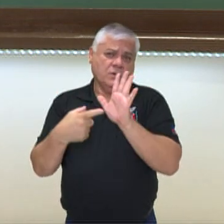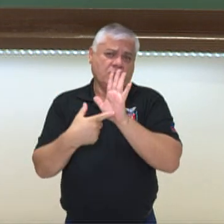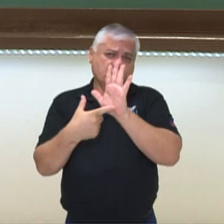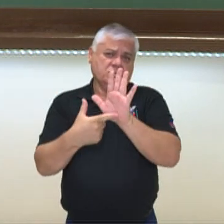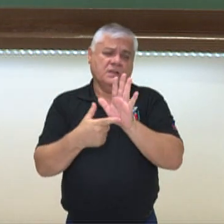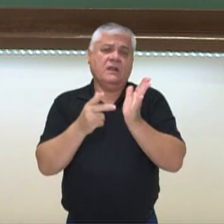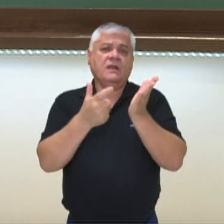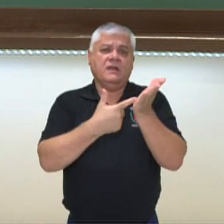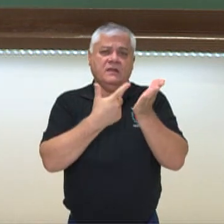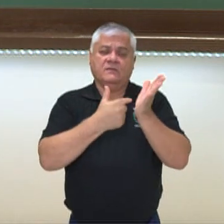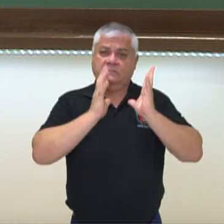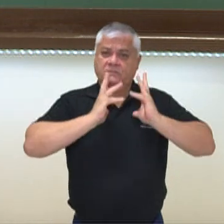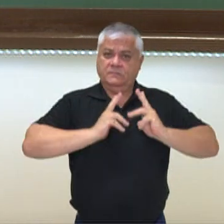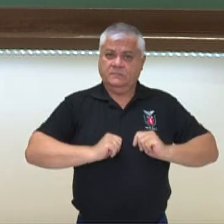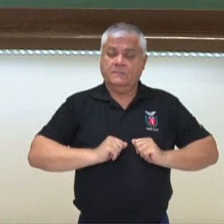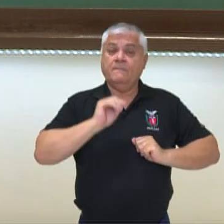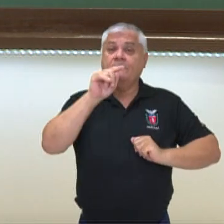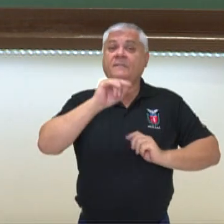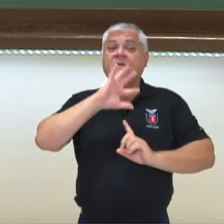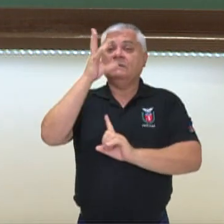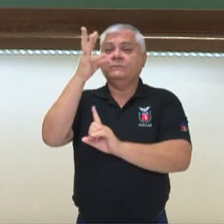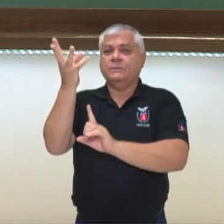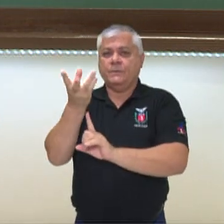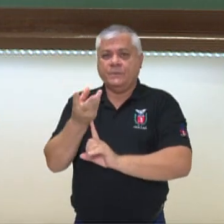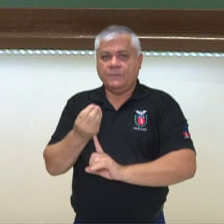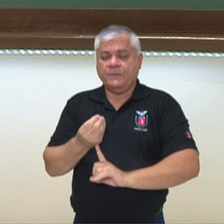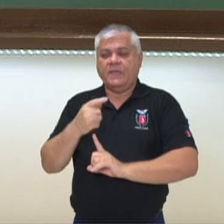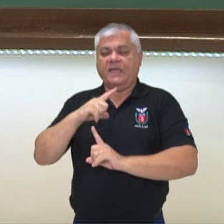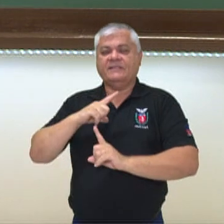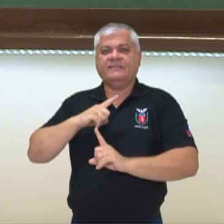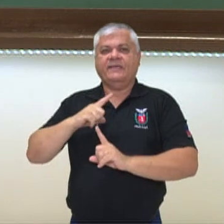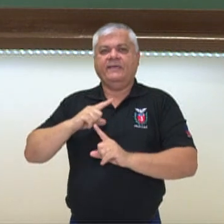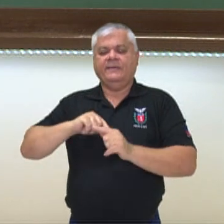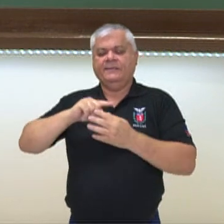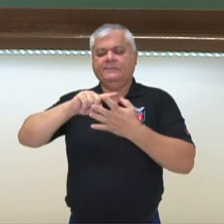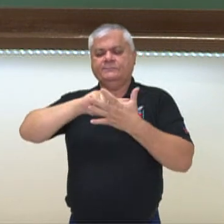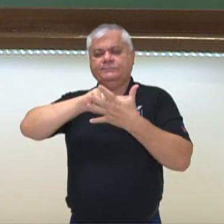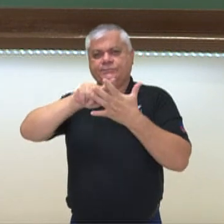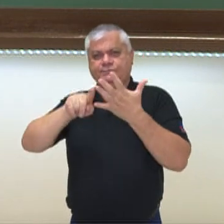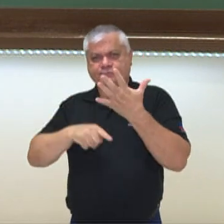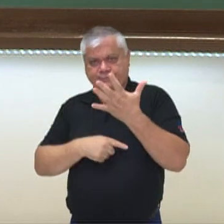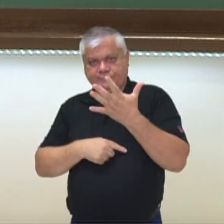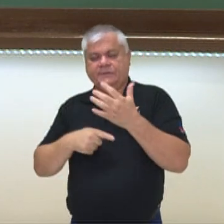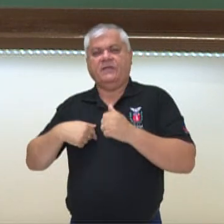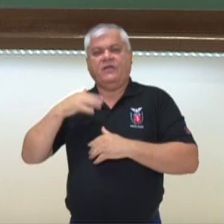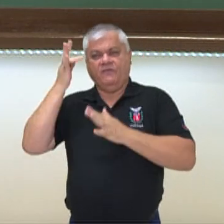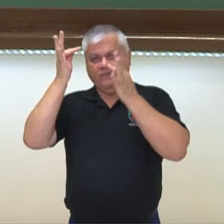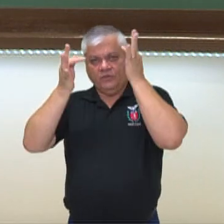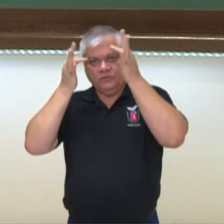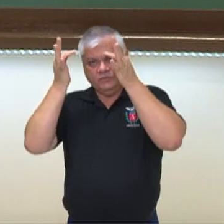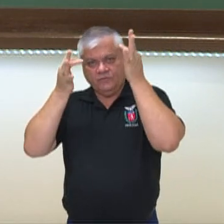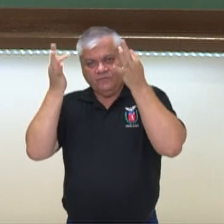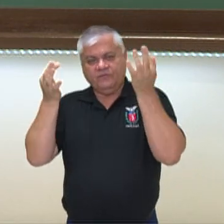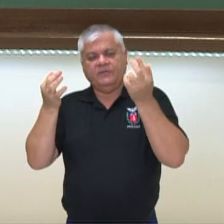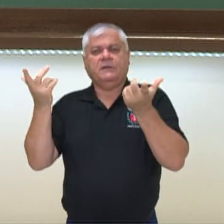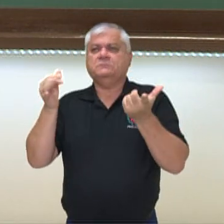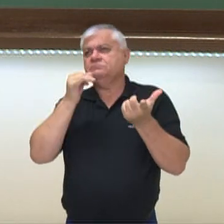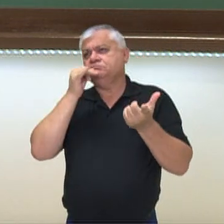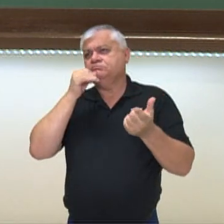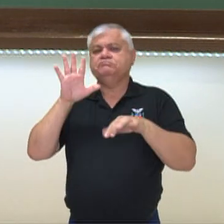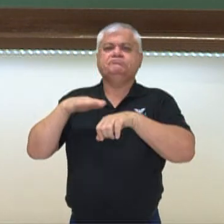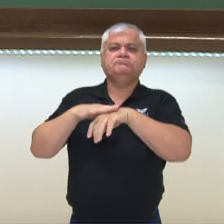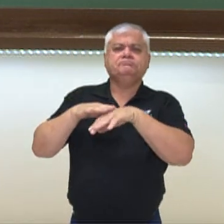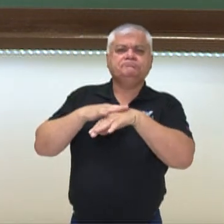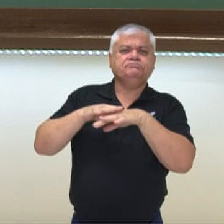de sagrados. Mas como o Espiritismo tem um tríplice aspecto, eles se consideram filosofia por discutir, por falar